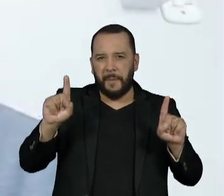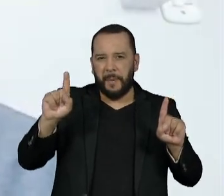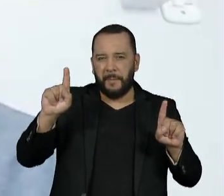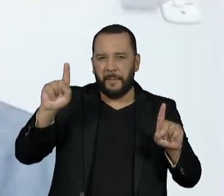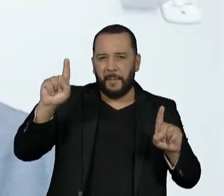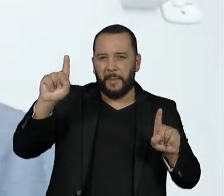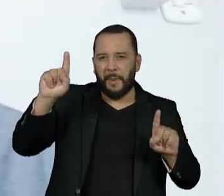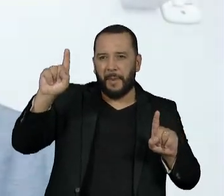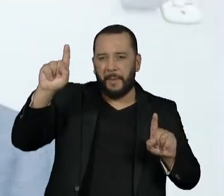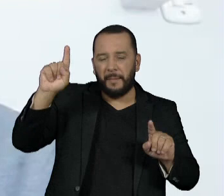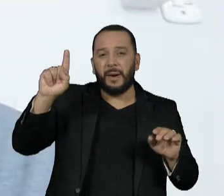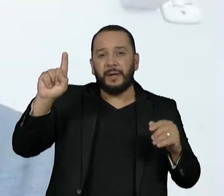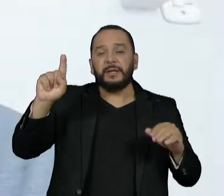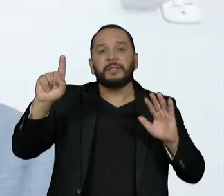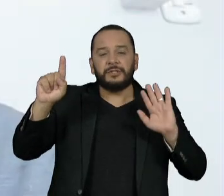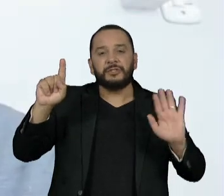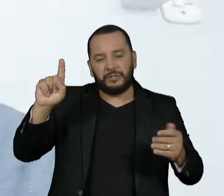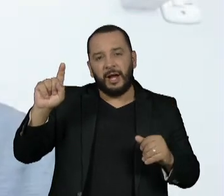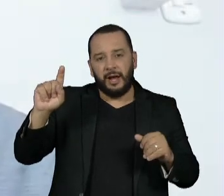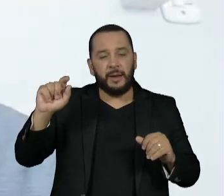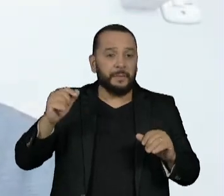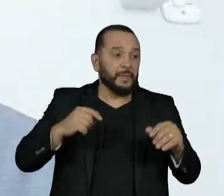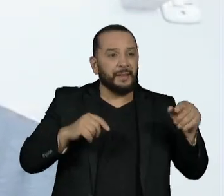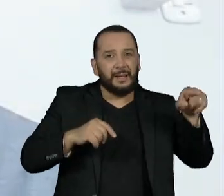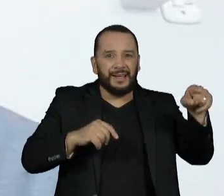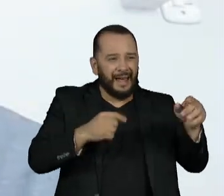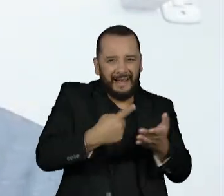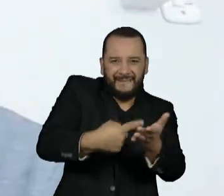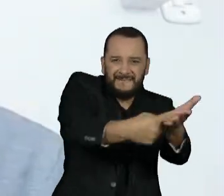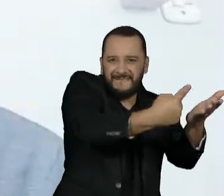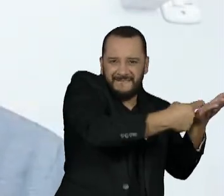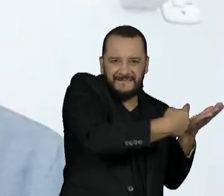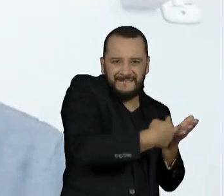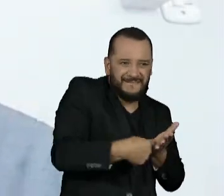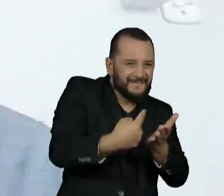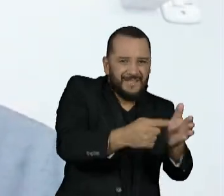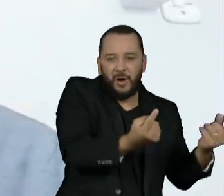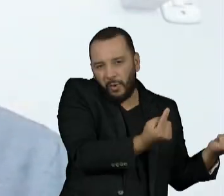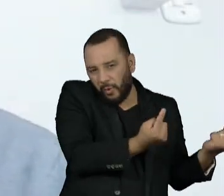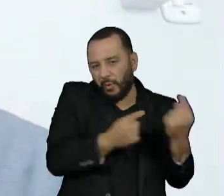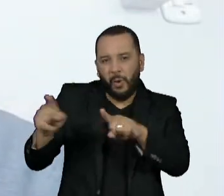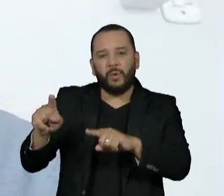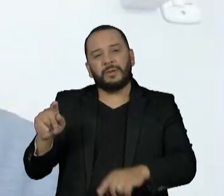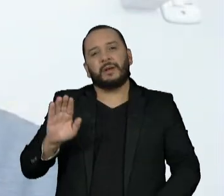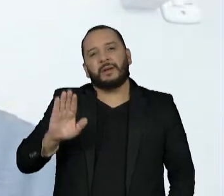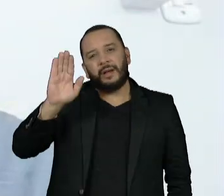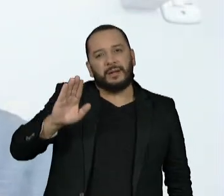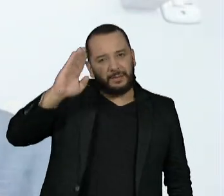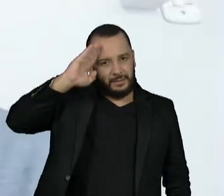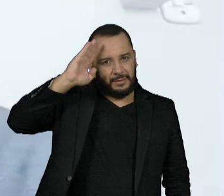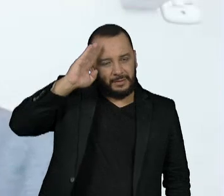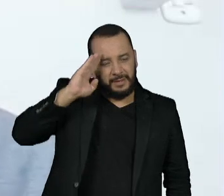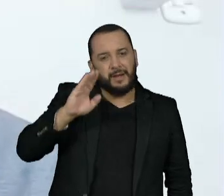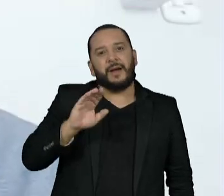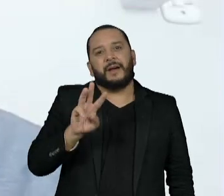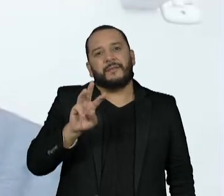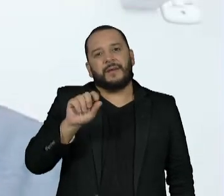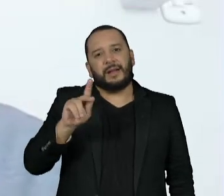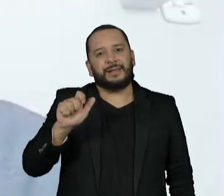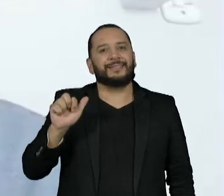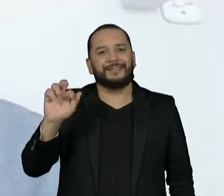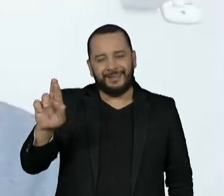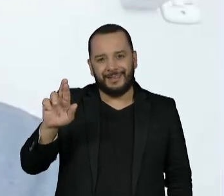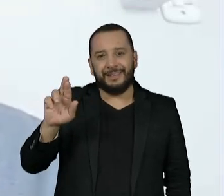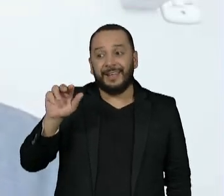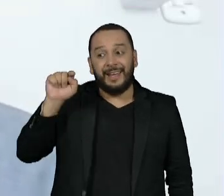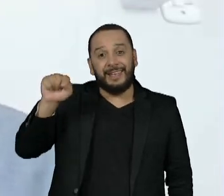dele contra o capitão Wagner, que foi um dos líderes daquele motim de policiais no começo do ano contra o governo do Estado.